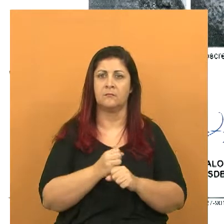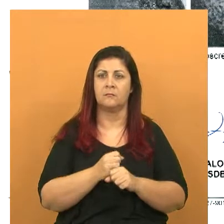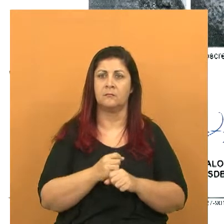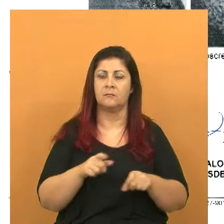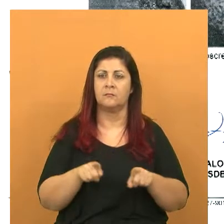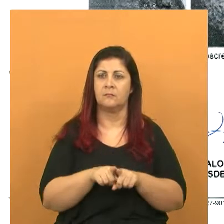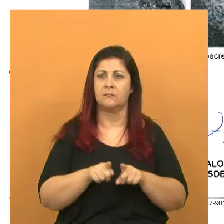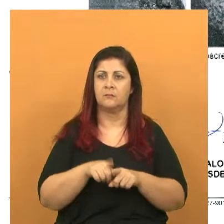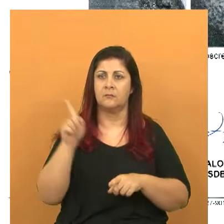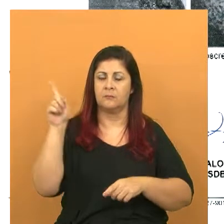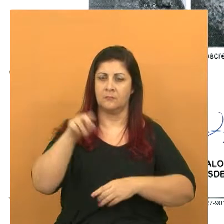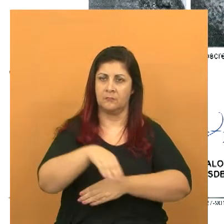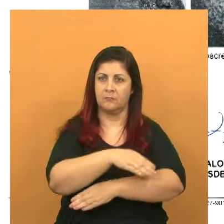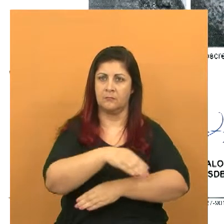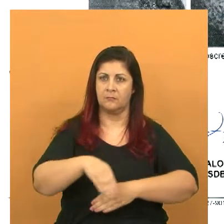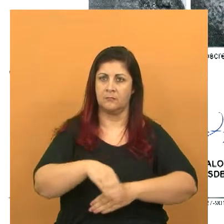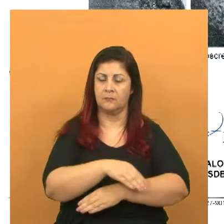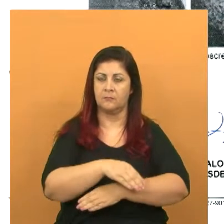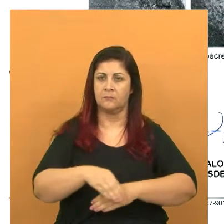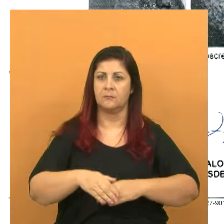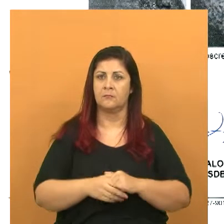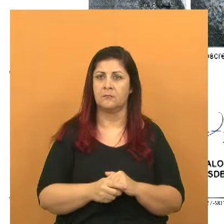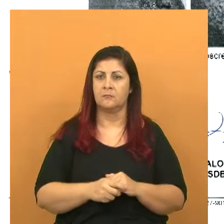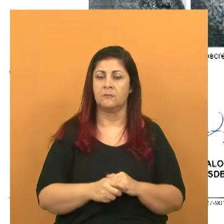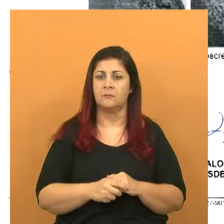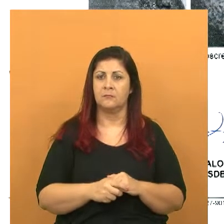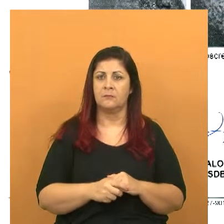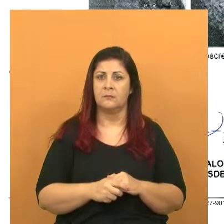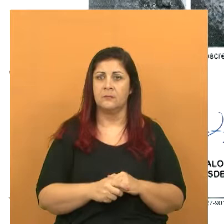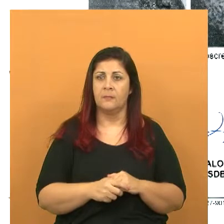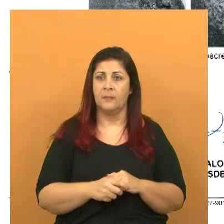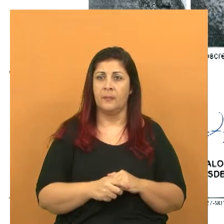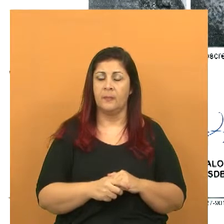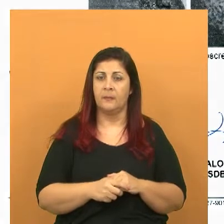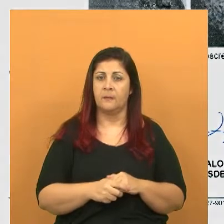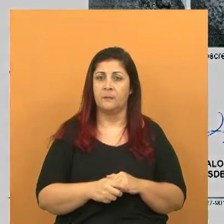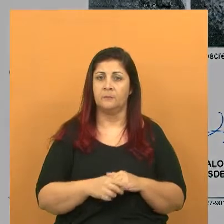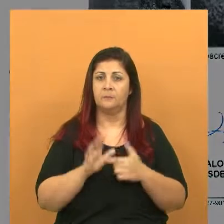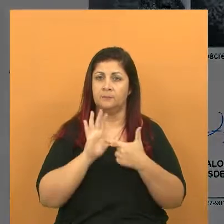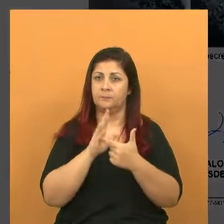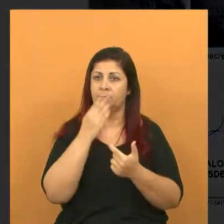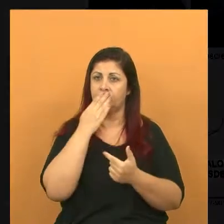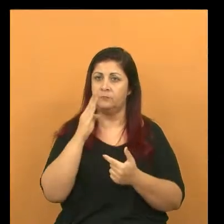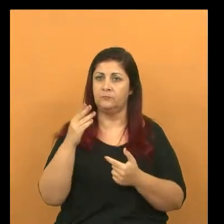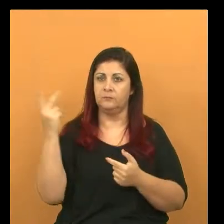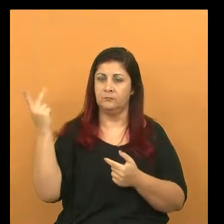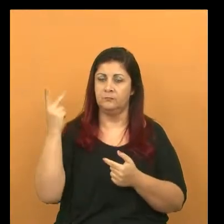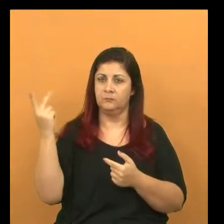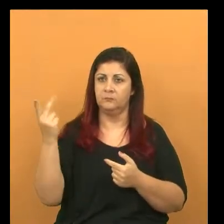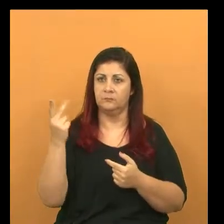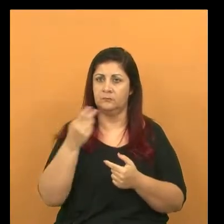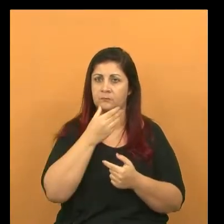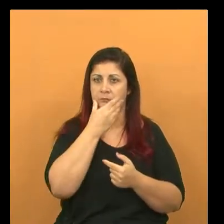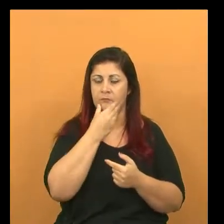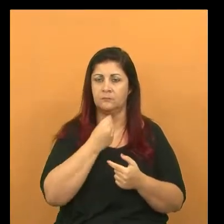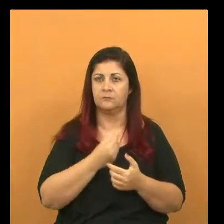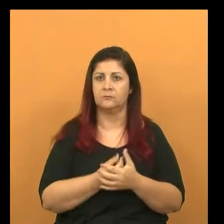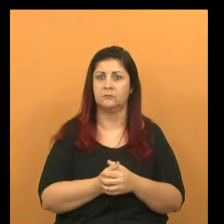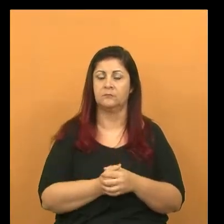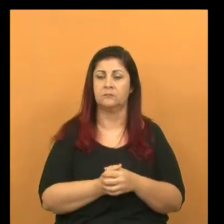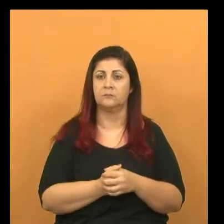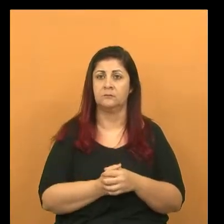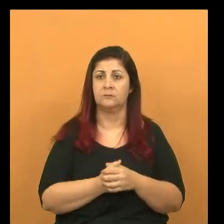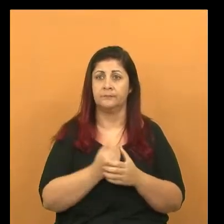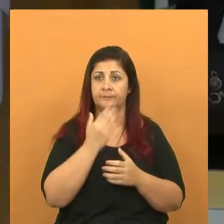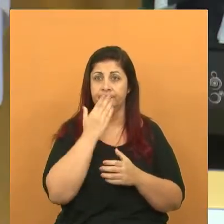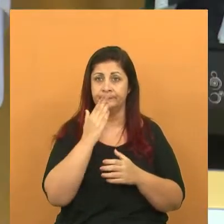químicos o 1º de maio quero que a técnica coloca o pedido do seu severino de seu ismael que é a solicitar